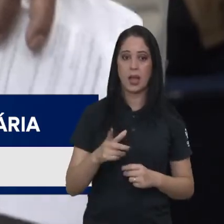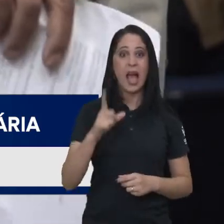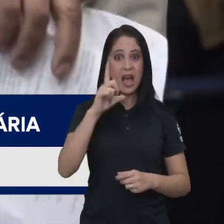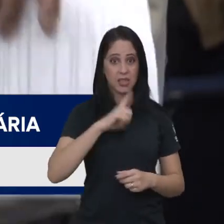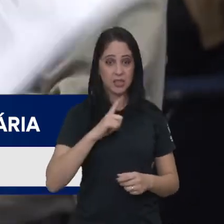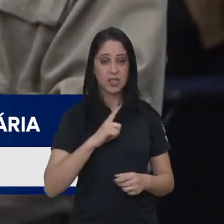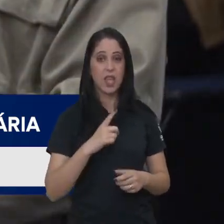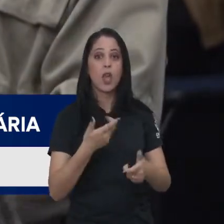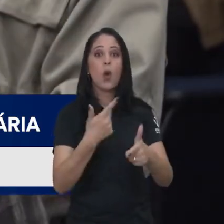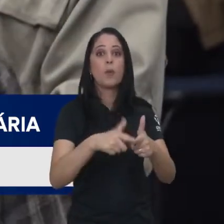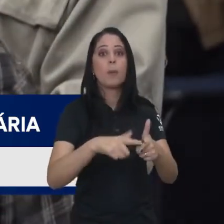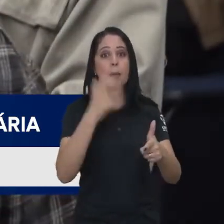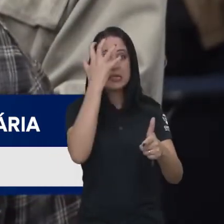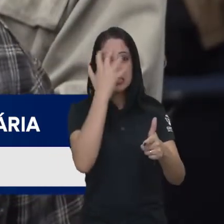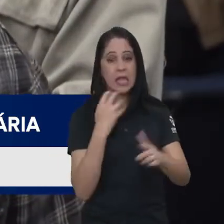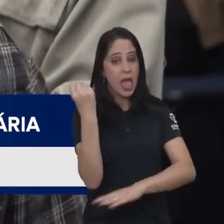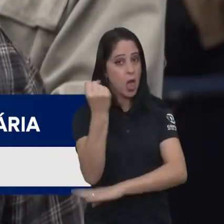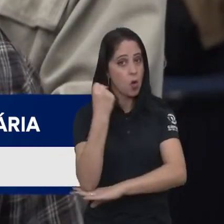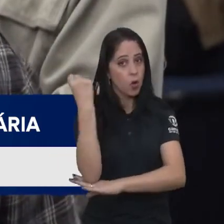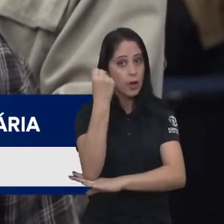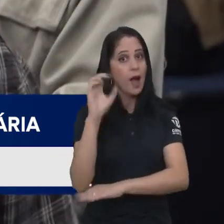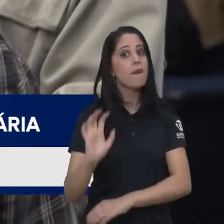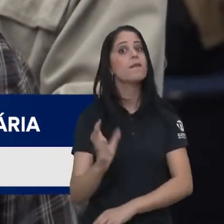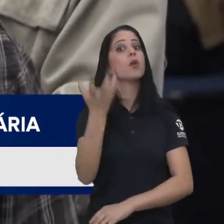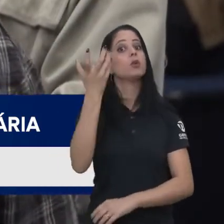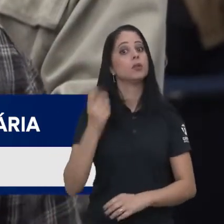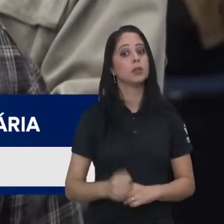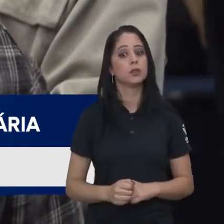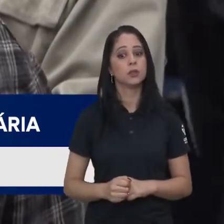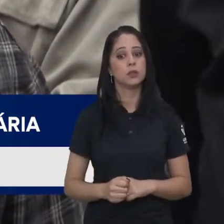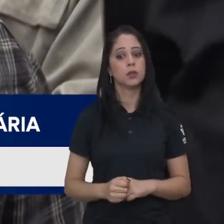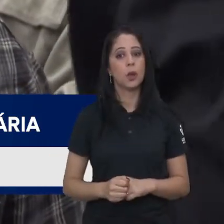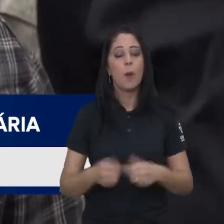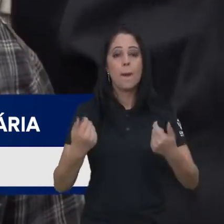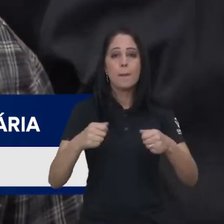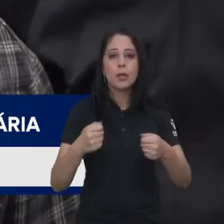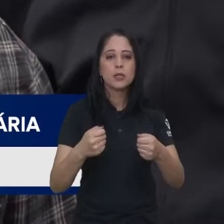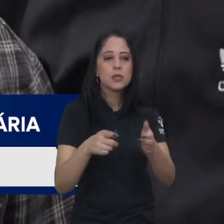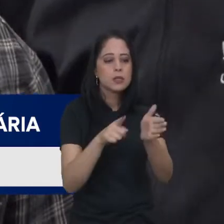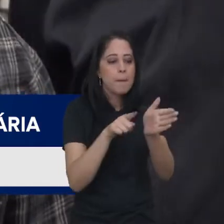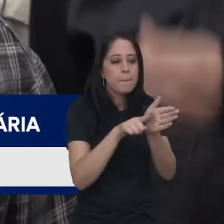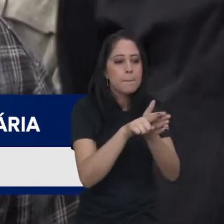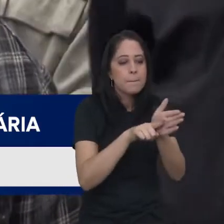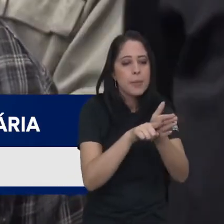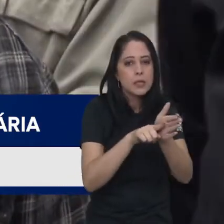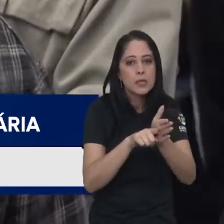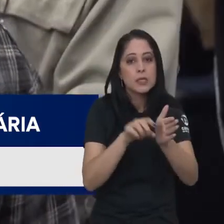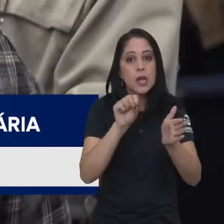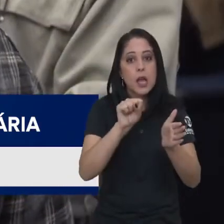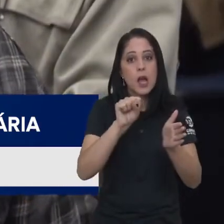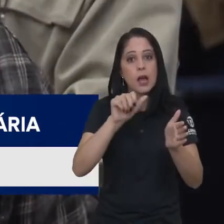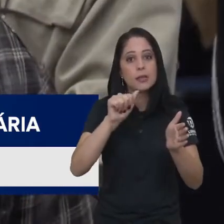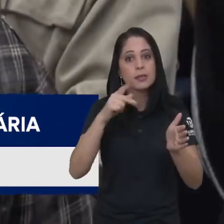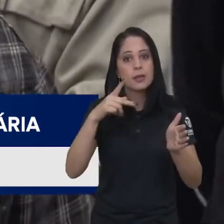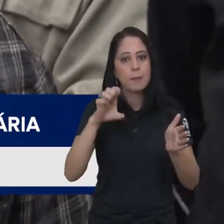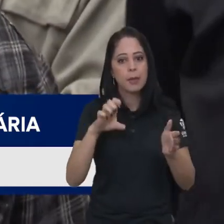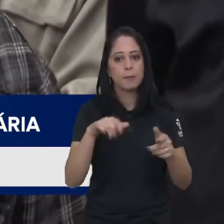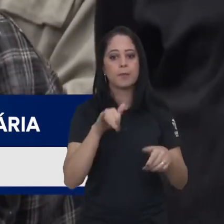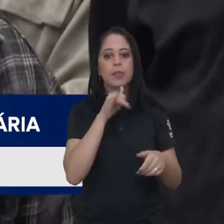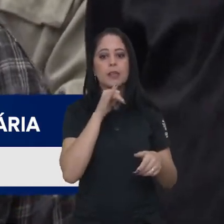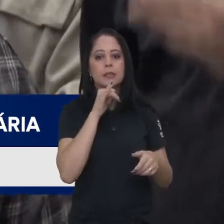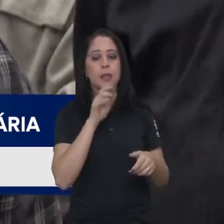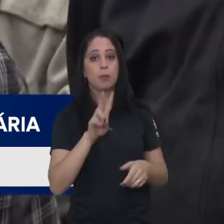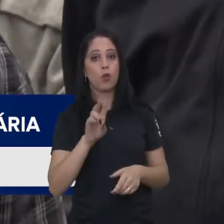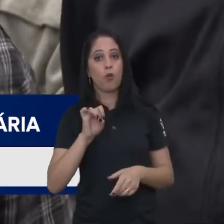gravíssimo aqui, os companheiros que no Sapê, por exemplo, nós temos que fazer um estudo no Sapê. Por quê? Porque é o seguinte, fez a Via Cambuí,